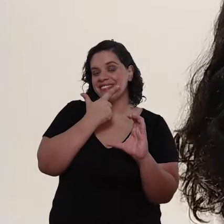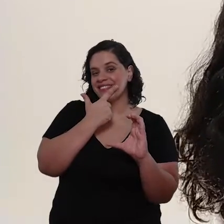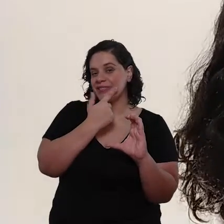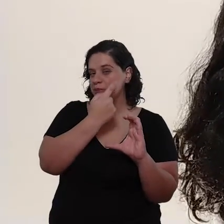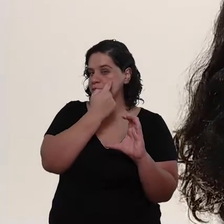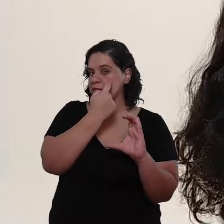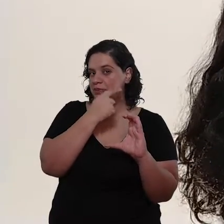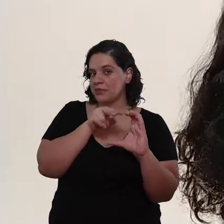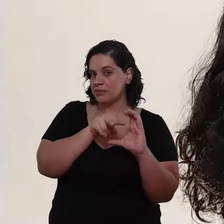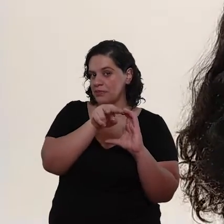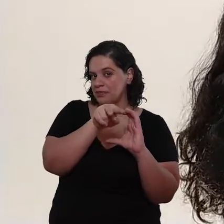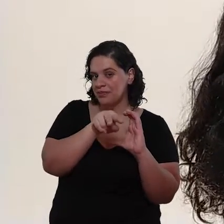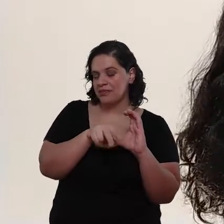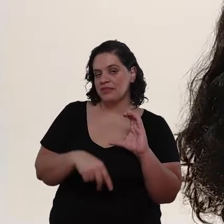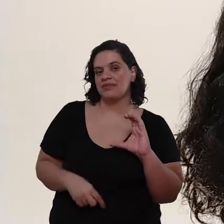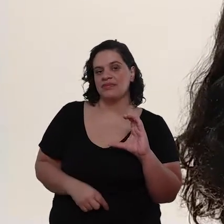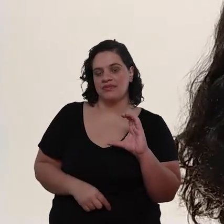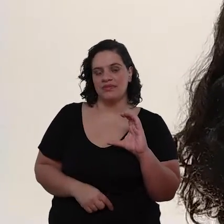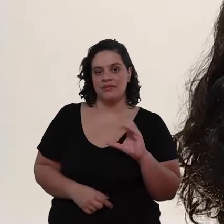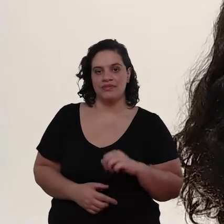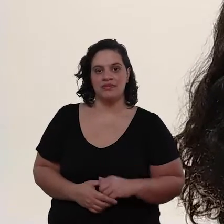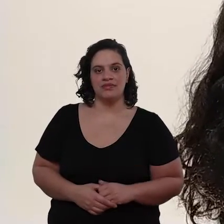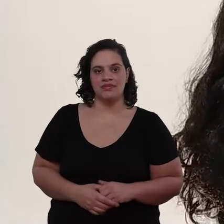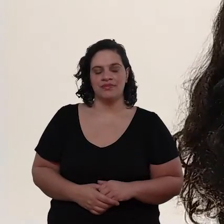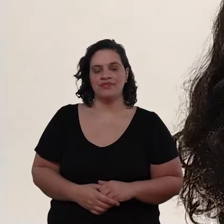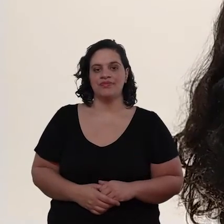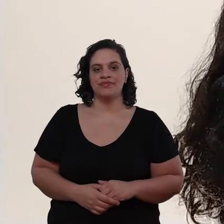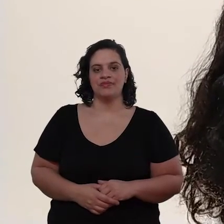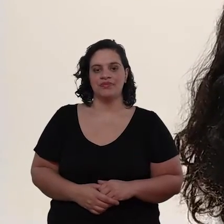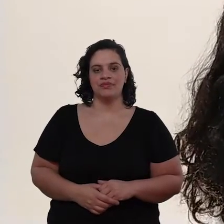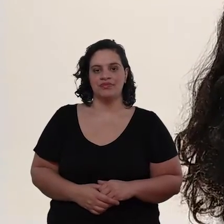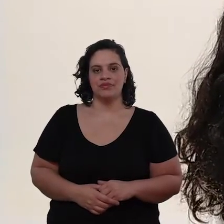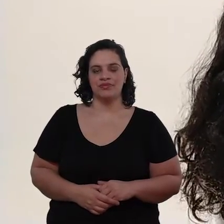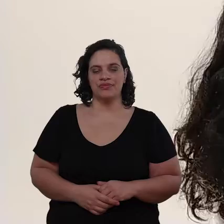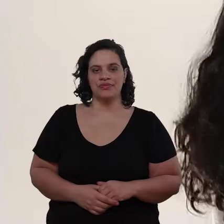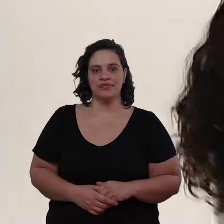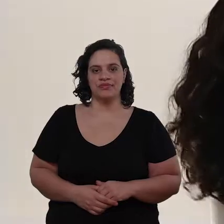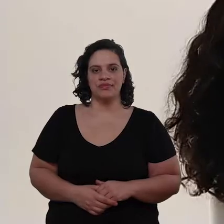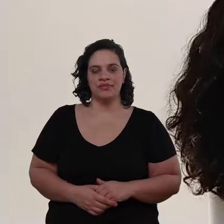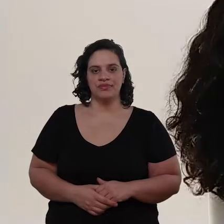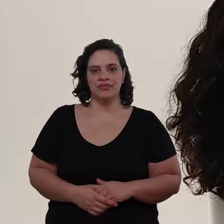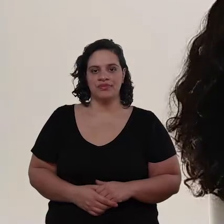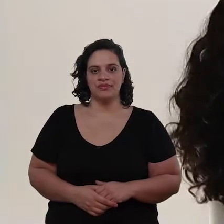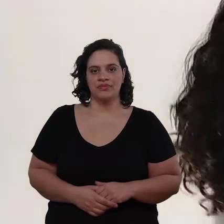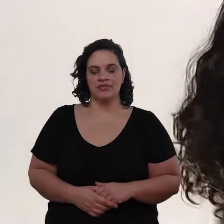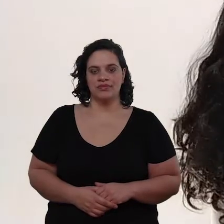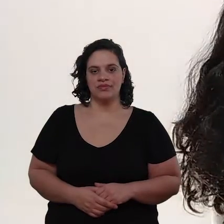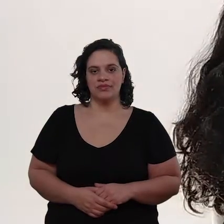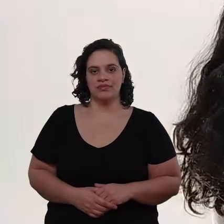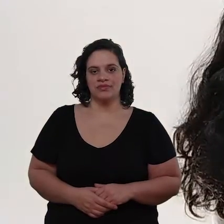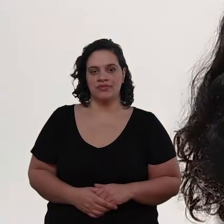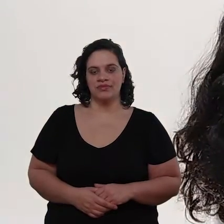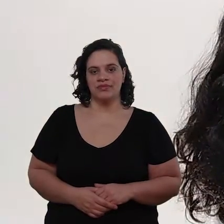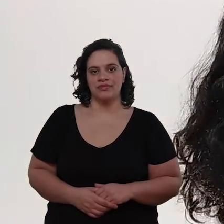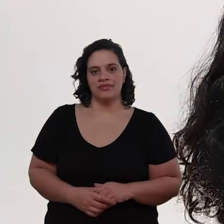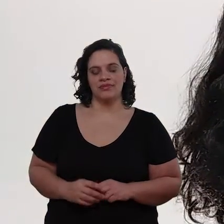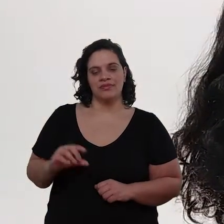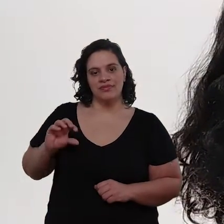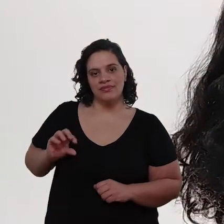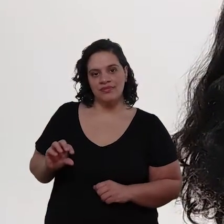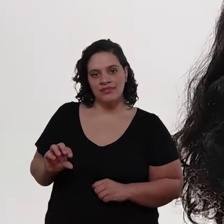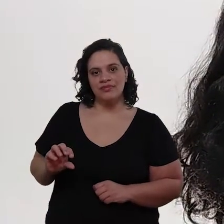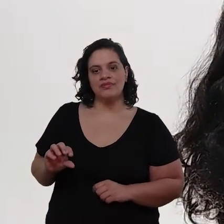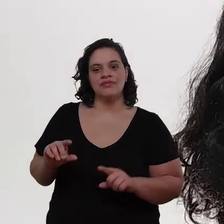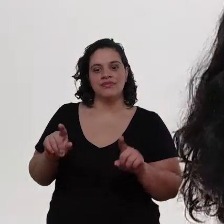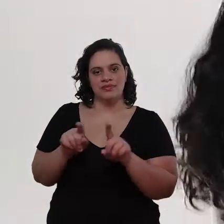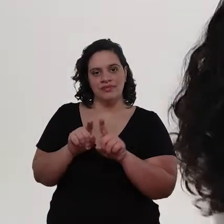sorrindo com o olho direcionado, em cima de uma linha também de traços finos da cor preta, que